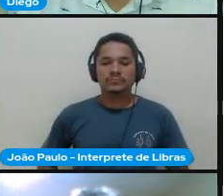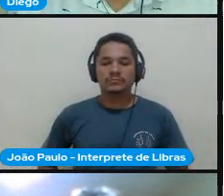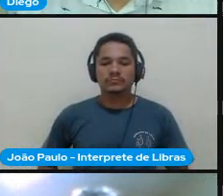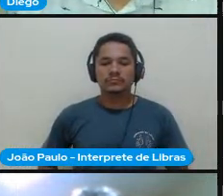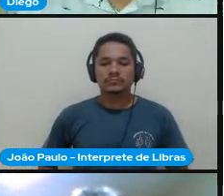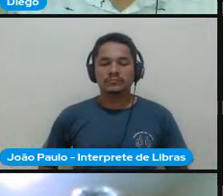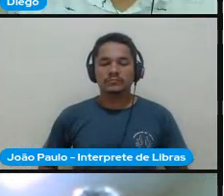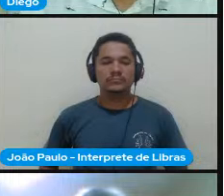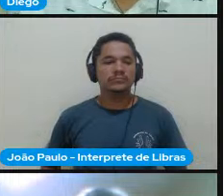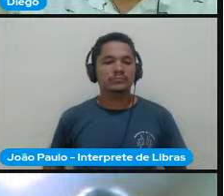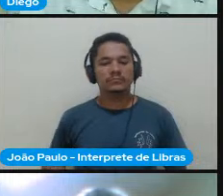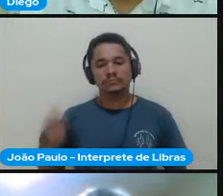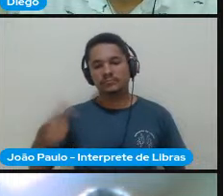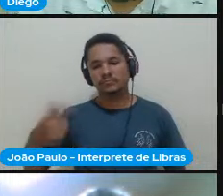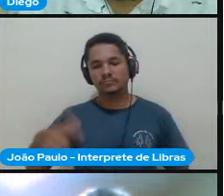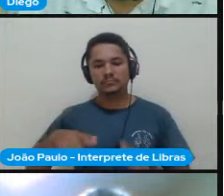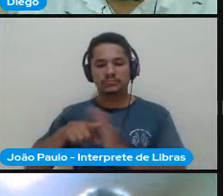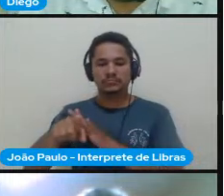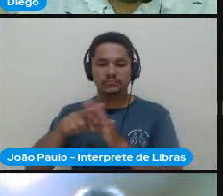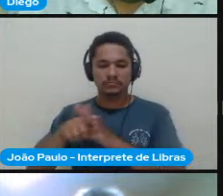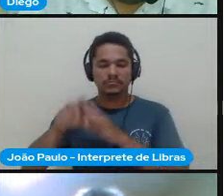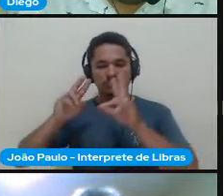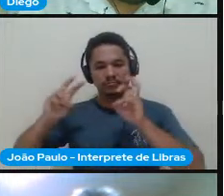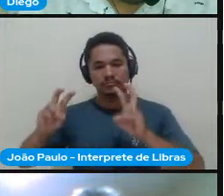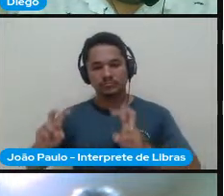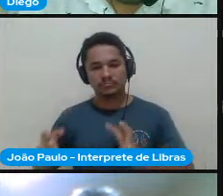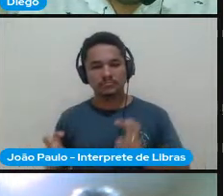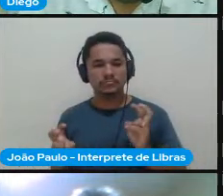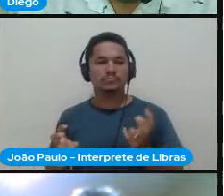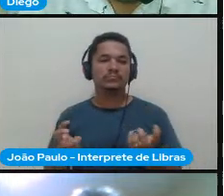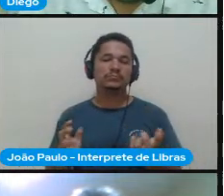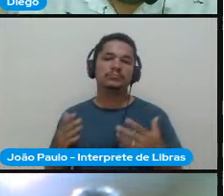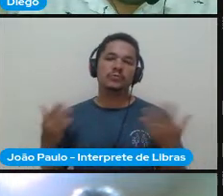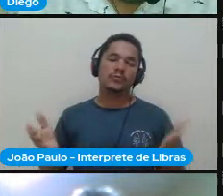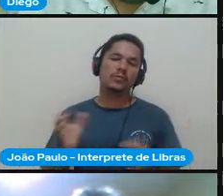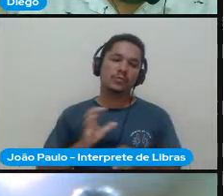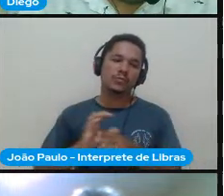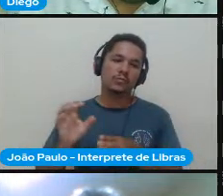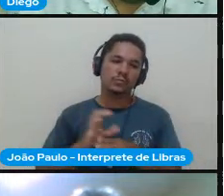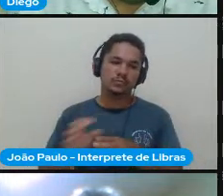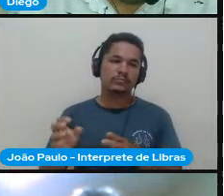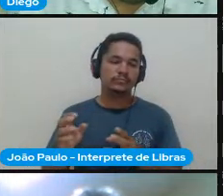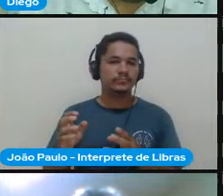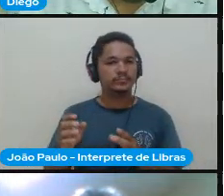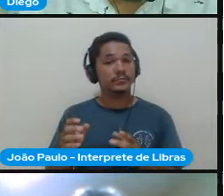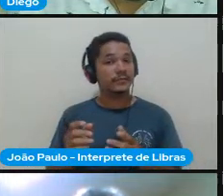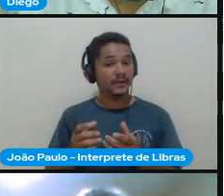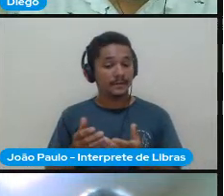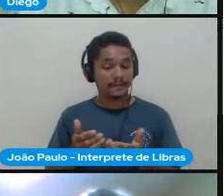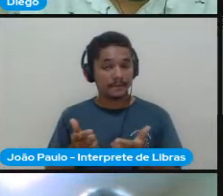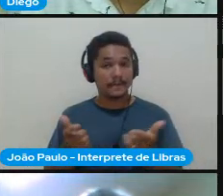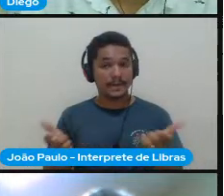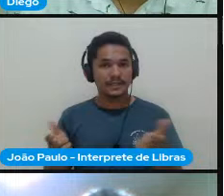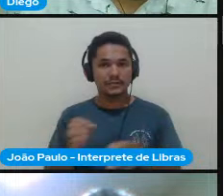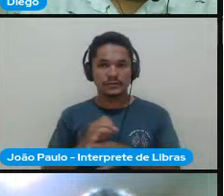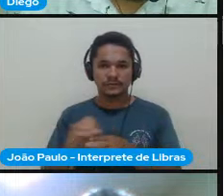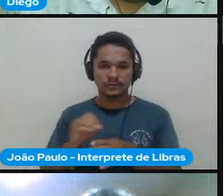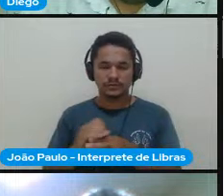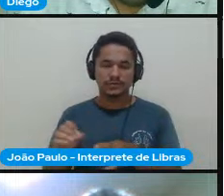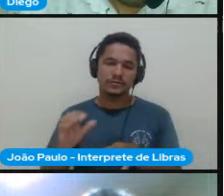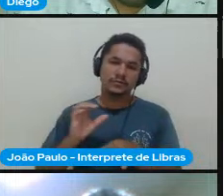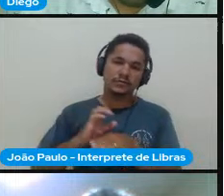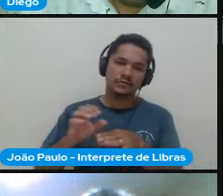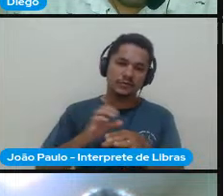As outras perguntas são sempre nessa temática de quais cursos. Então, como eu falei, serão mais oficinas, os cursos serão divulgados